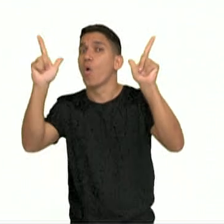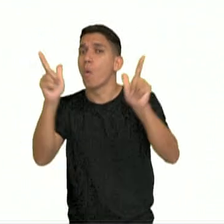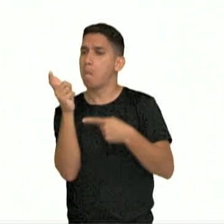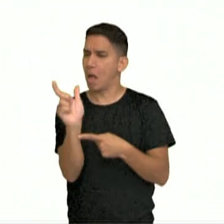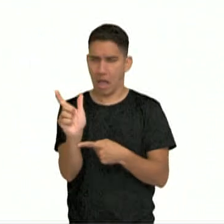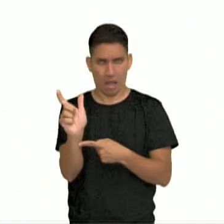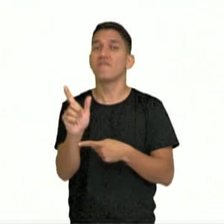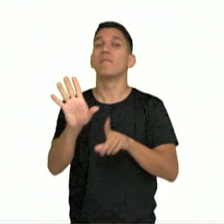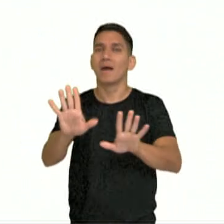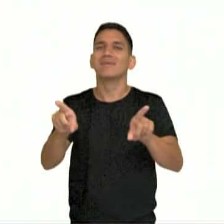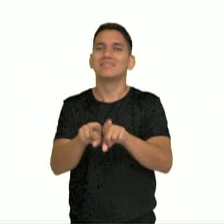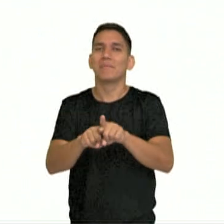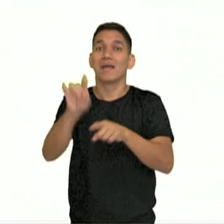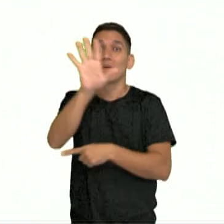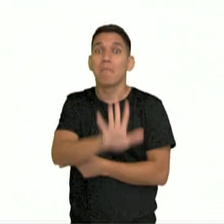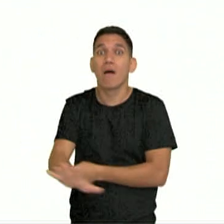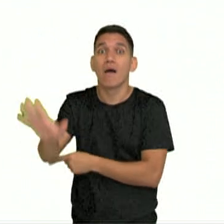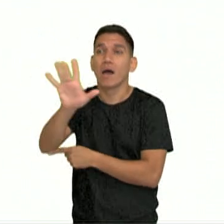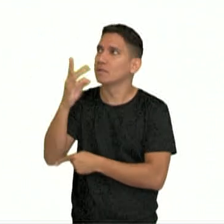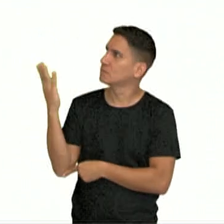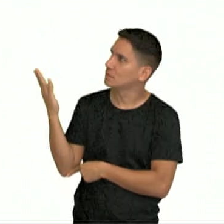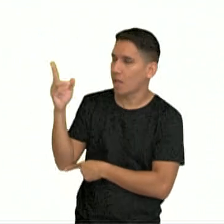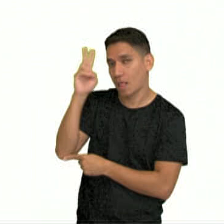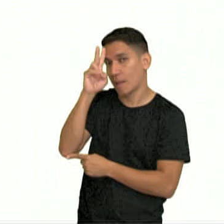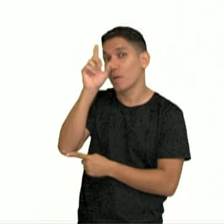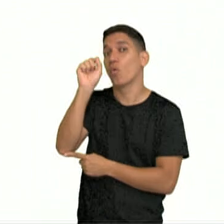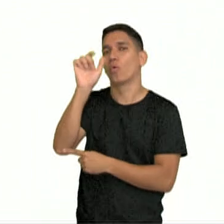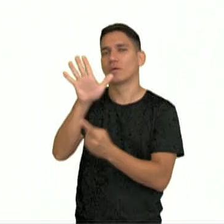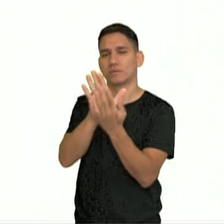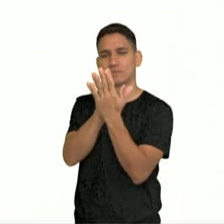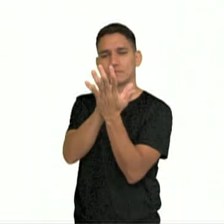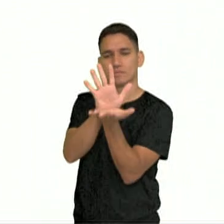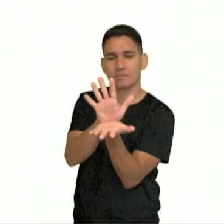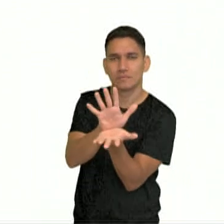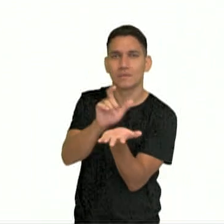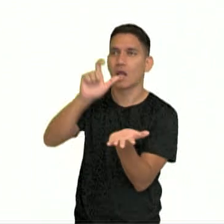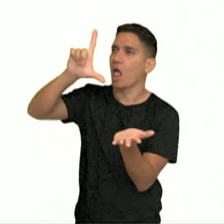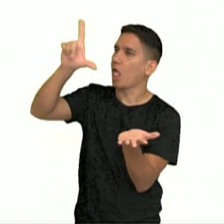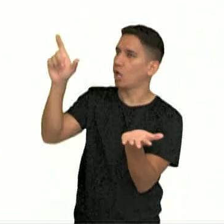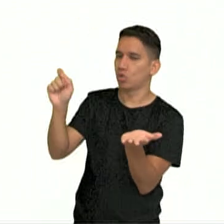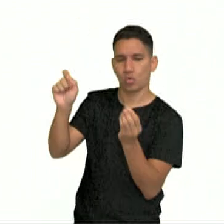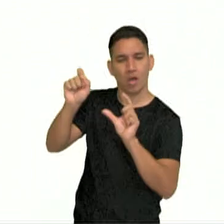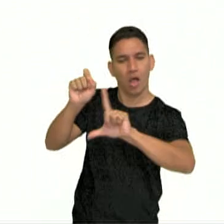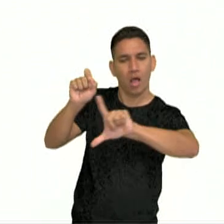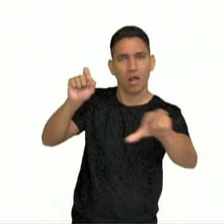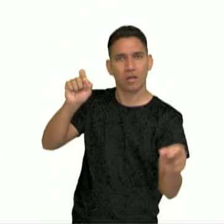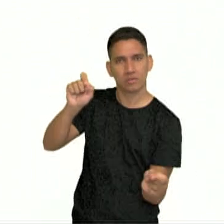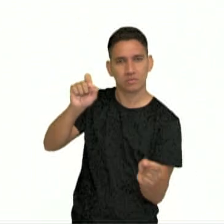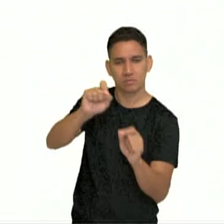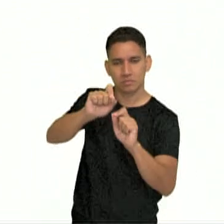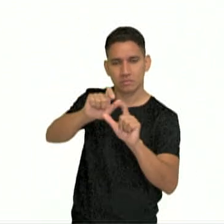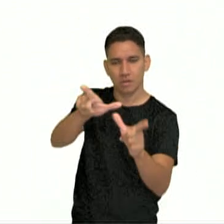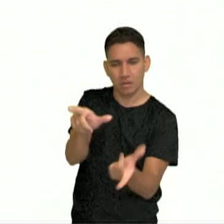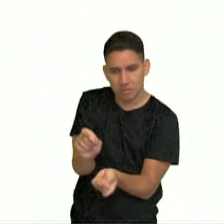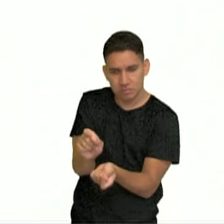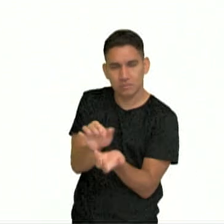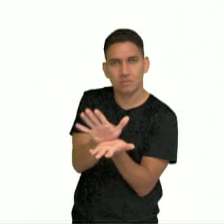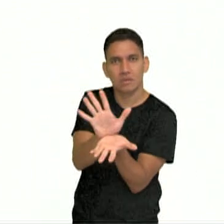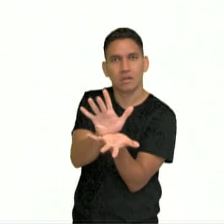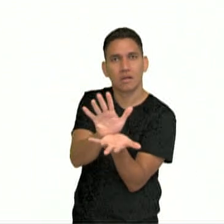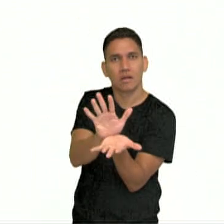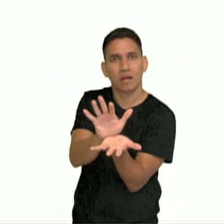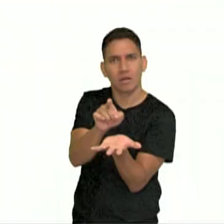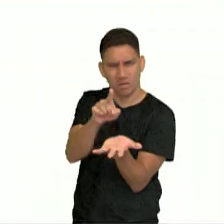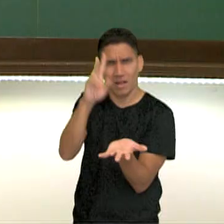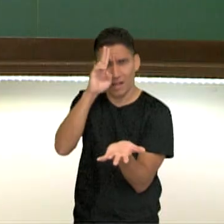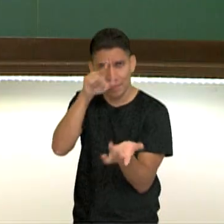da imagem, esta imagem me lembra o quê? O reflexo da lua na água. E a você, lembra isso? O reflexo da